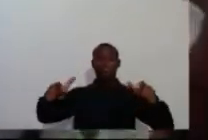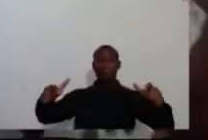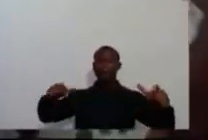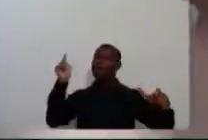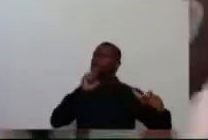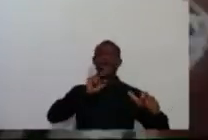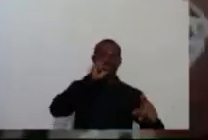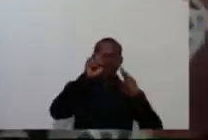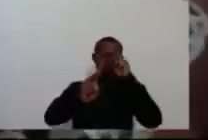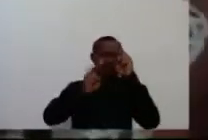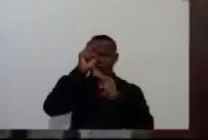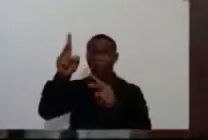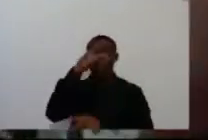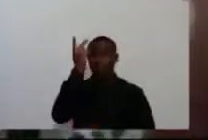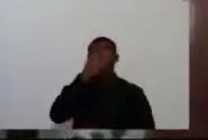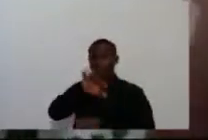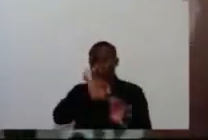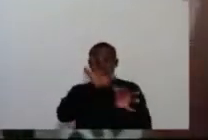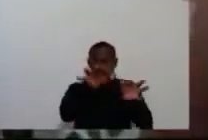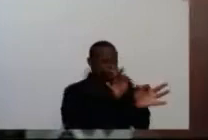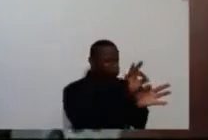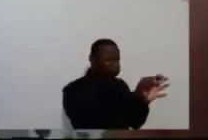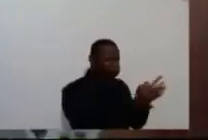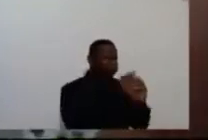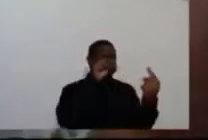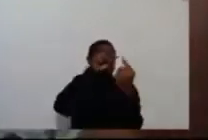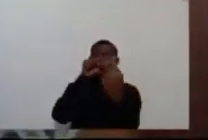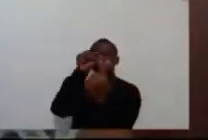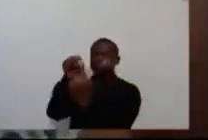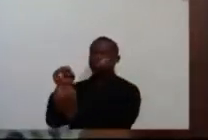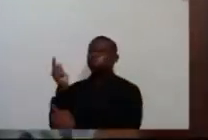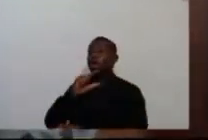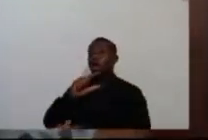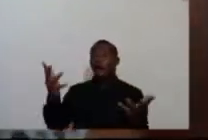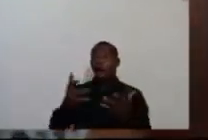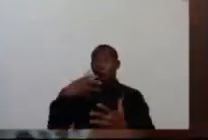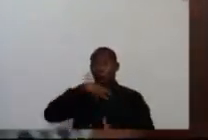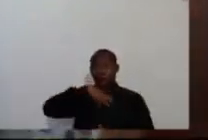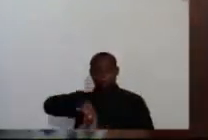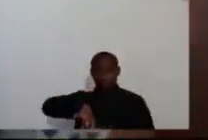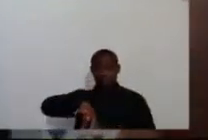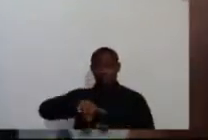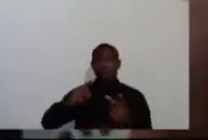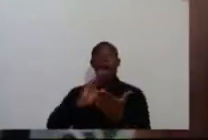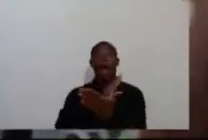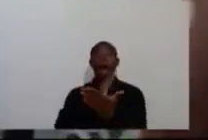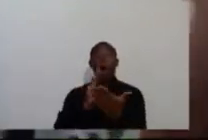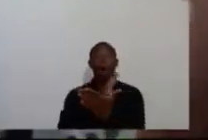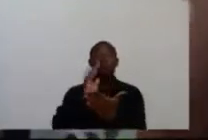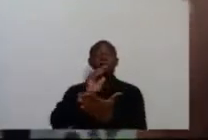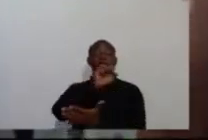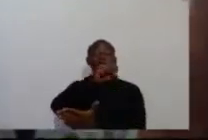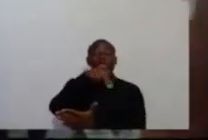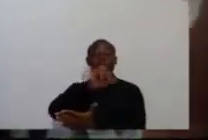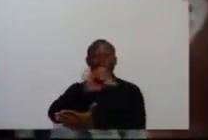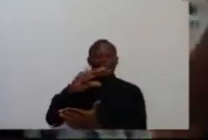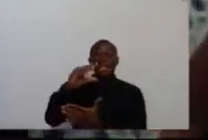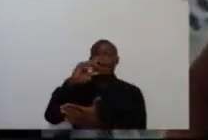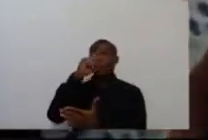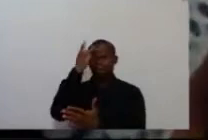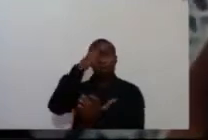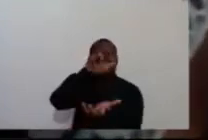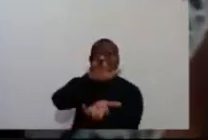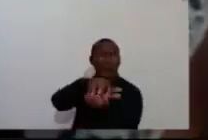aqui conversando com vocês, estou em Salvador, mas como o mestre de cerimônias bem falou, temos pessoas de Pernambuco, temos pessoas de São Paulo. E por que